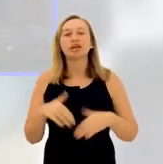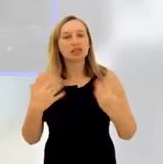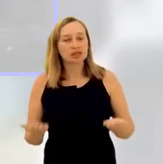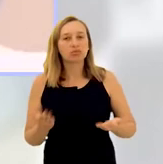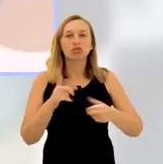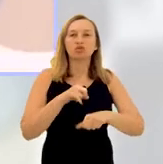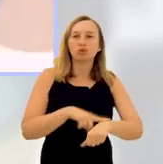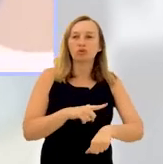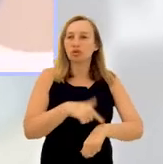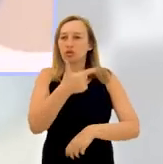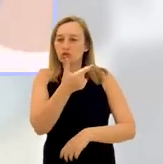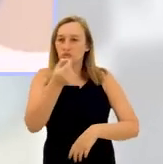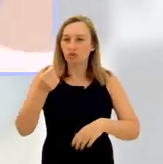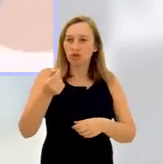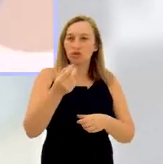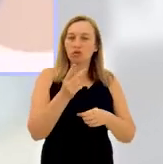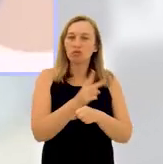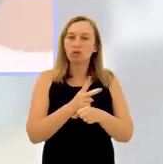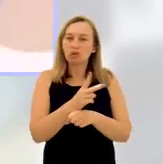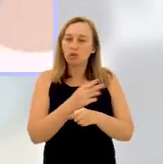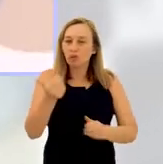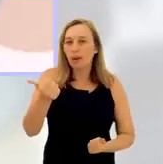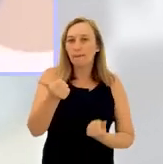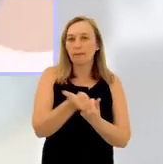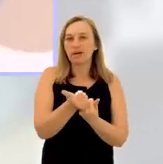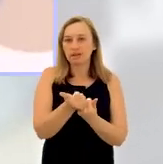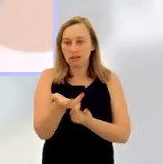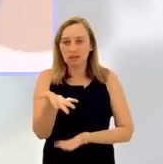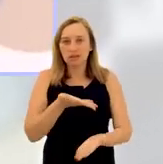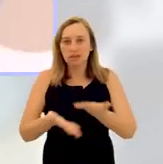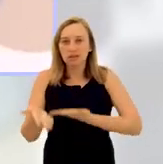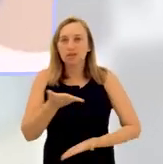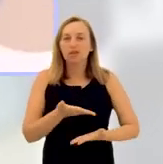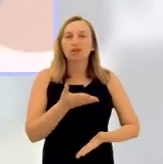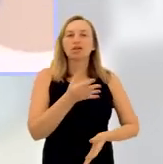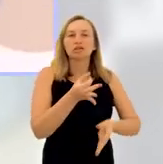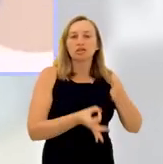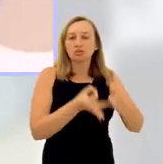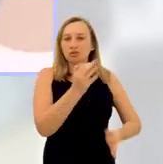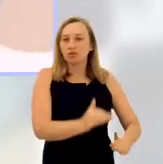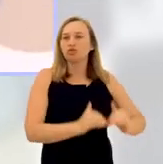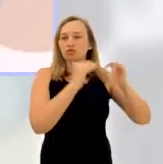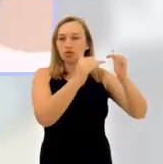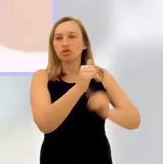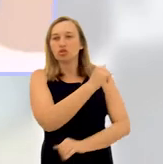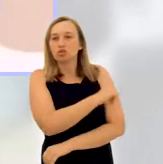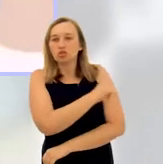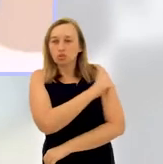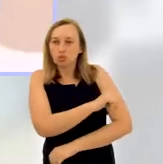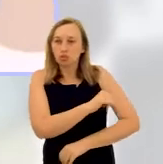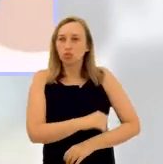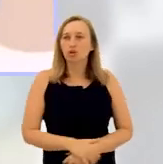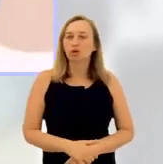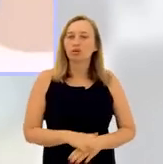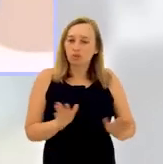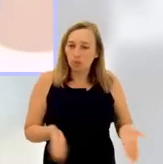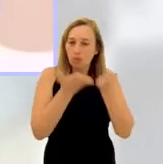né, mais eficiente. Então, nesse momento, em 2020, a gente procurou criar uma parceria com o Tribunal de Justiça do Estado do Rio para, de